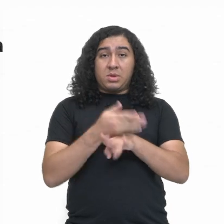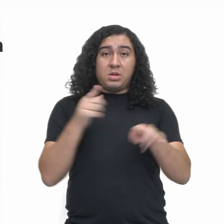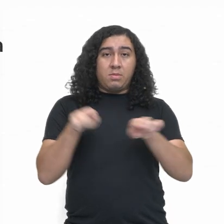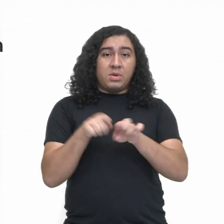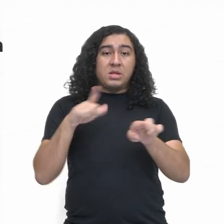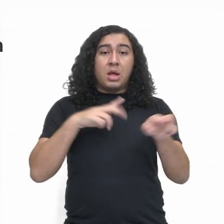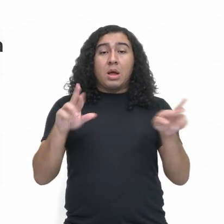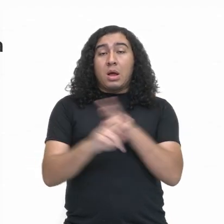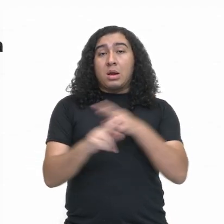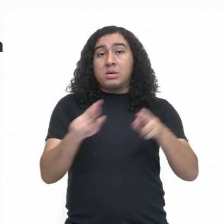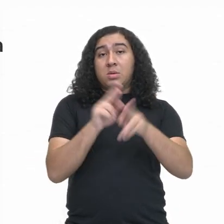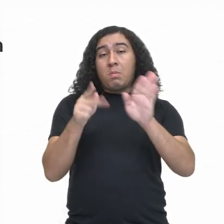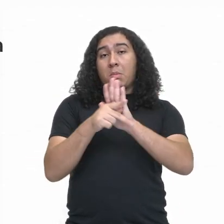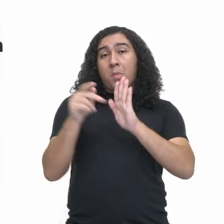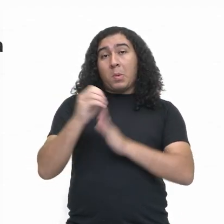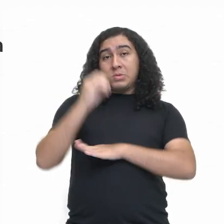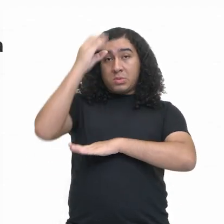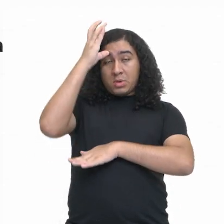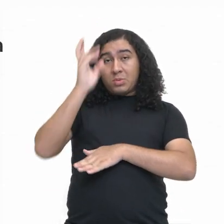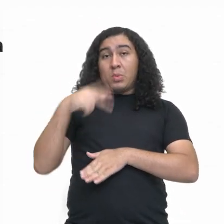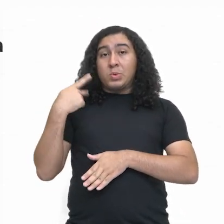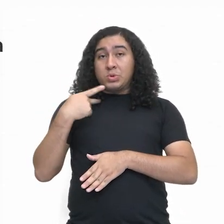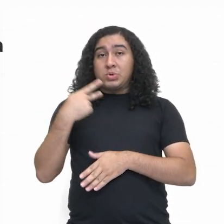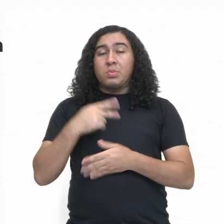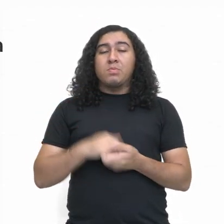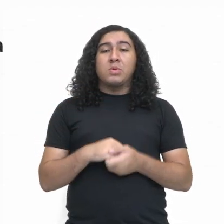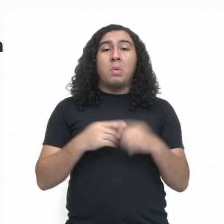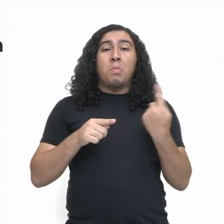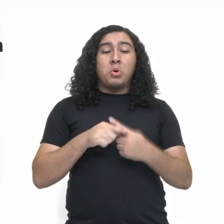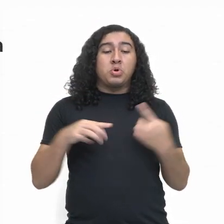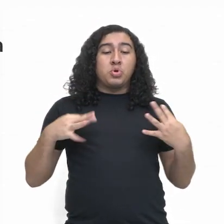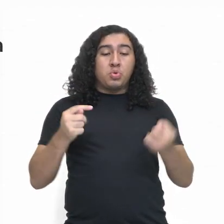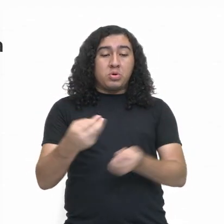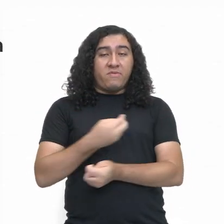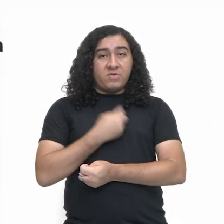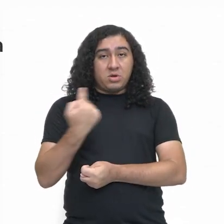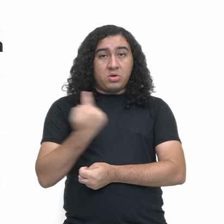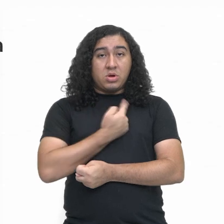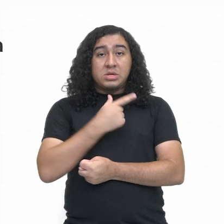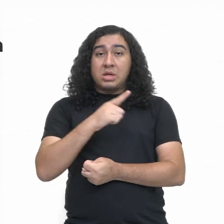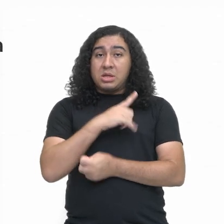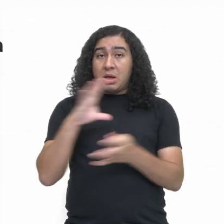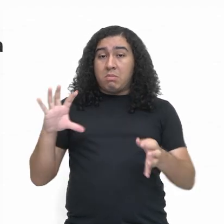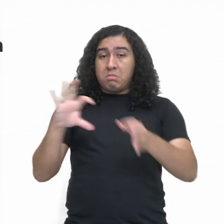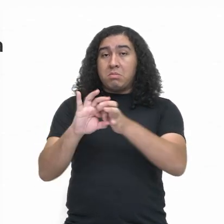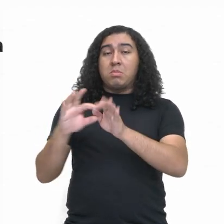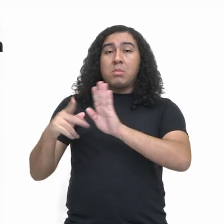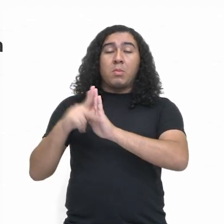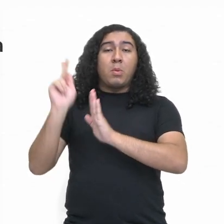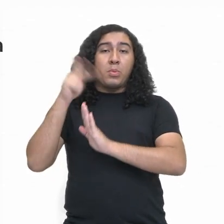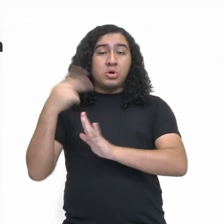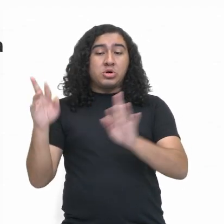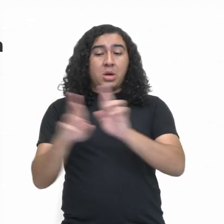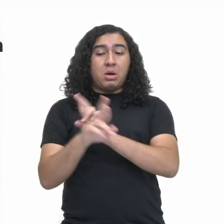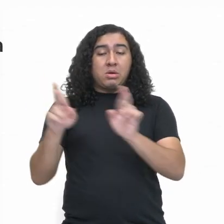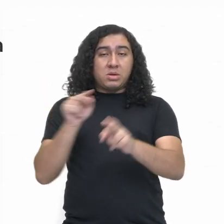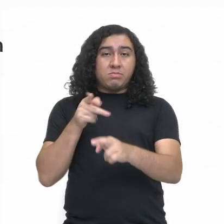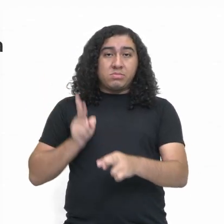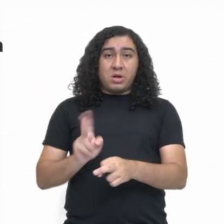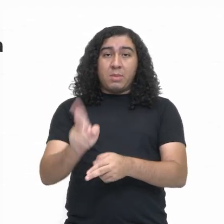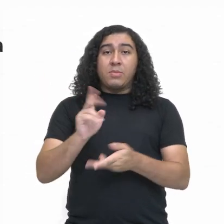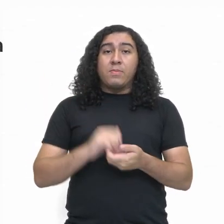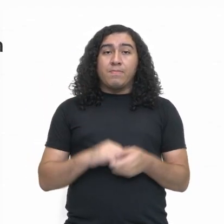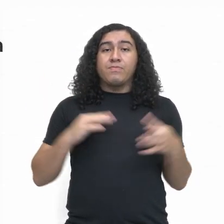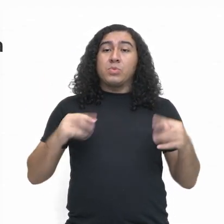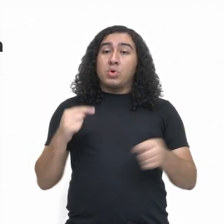ligado nessa reflexão política ali. Porque toda a nossa vida está ligada a isso. né? Todo o nosso existir